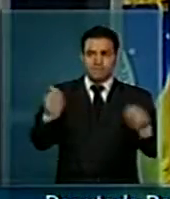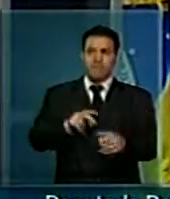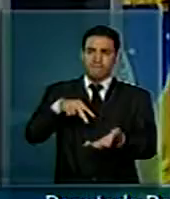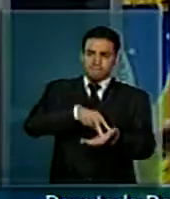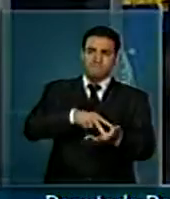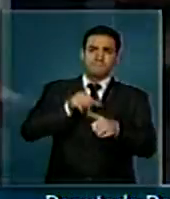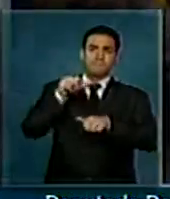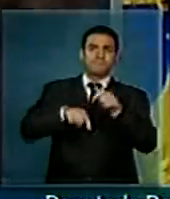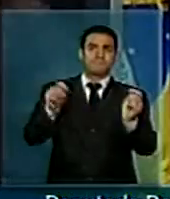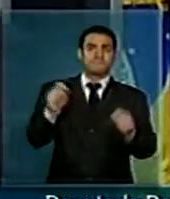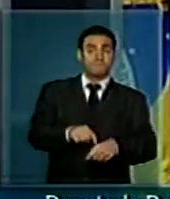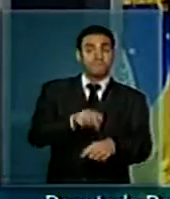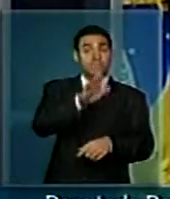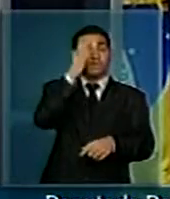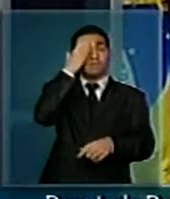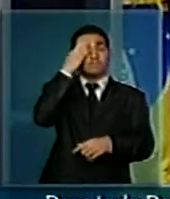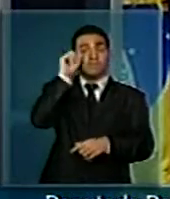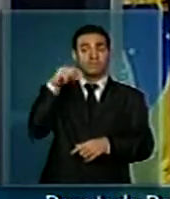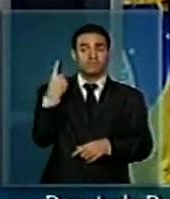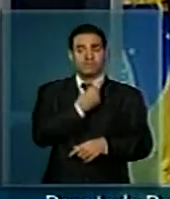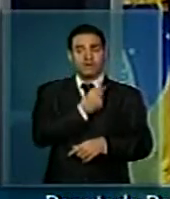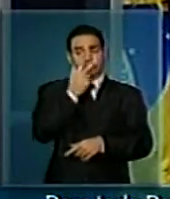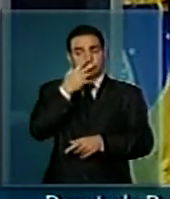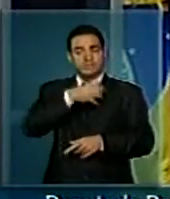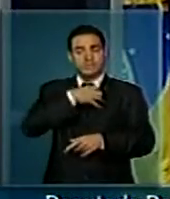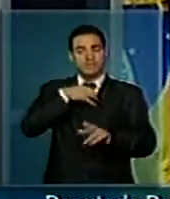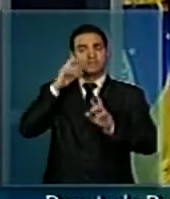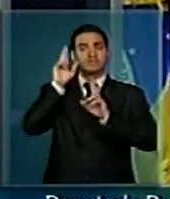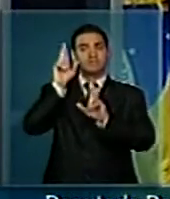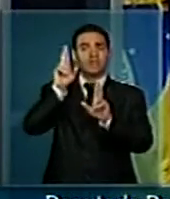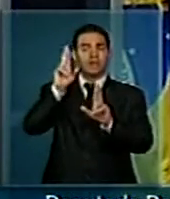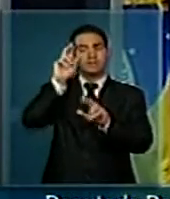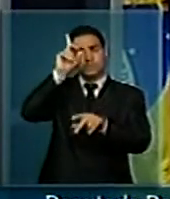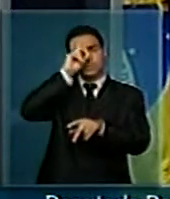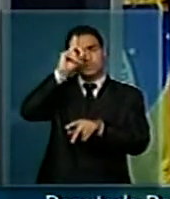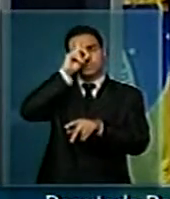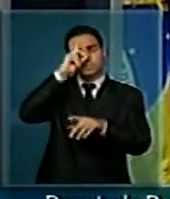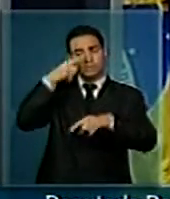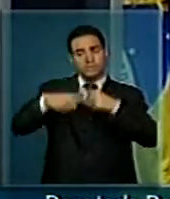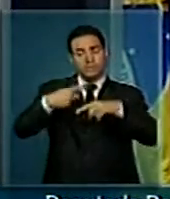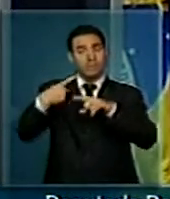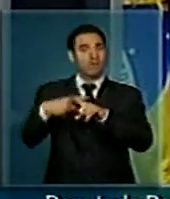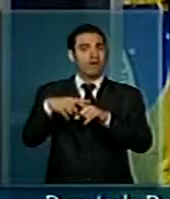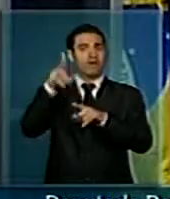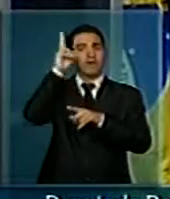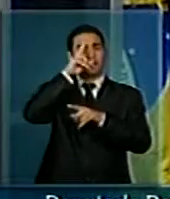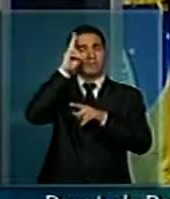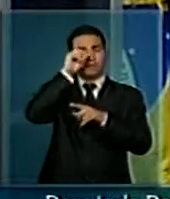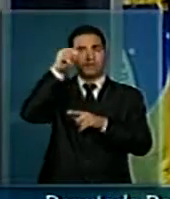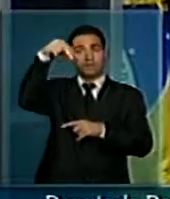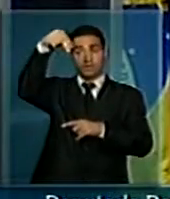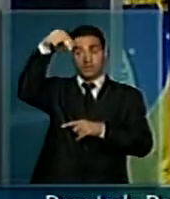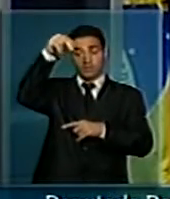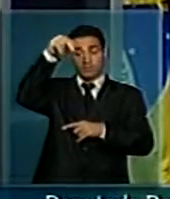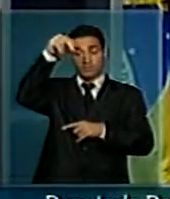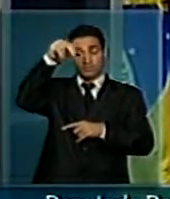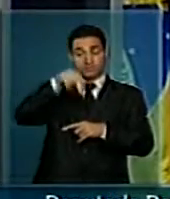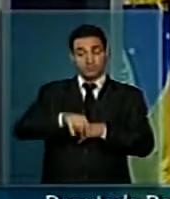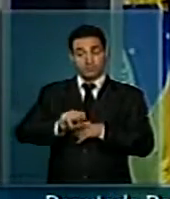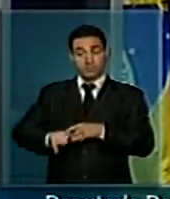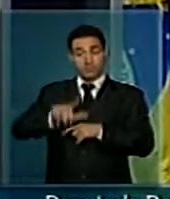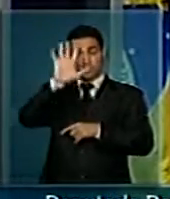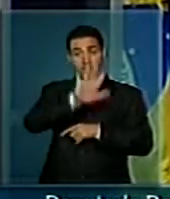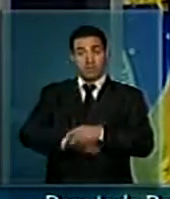senhores convidados, que a nossa esperança é renovada todos os dias, quando nos lembramos que de norte a sul deste imenso